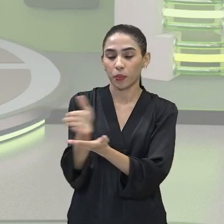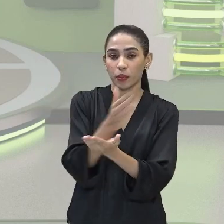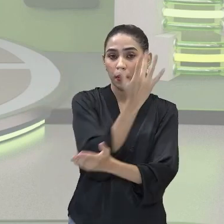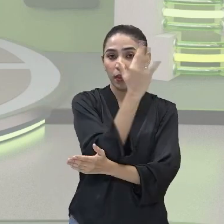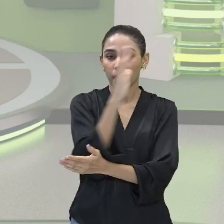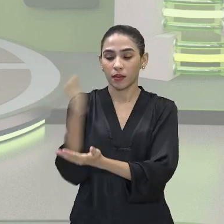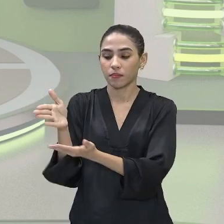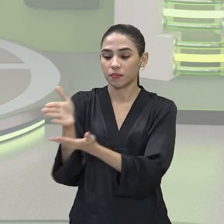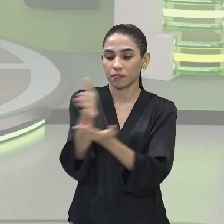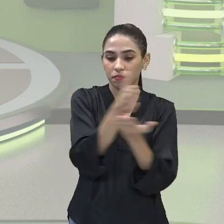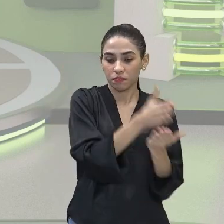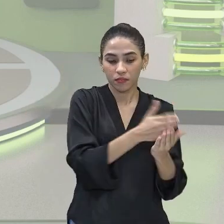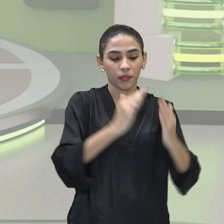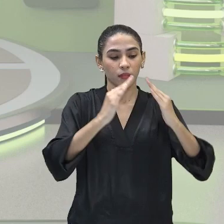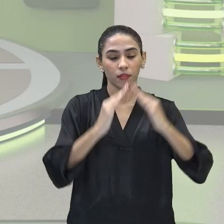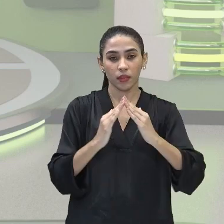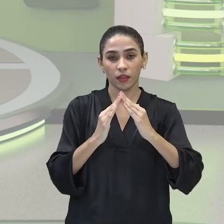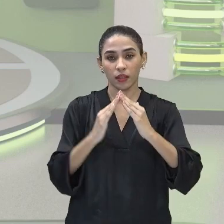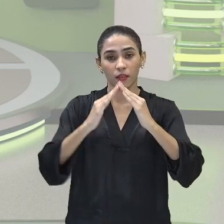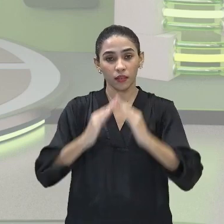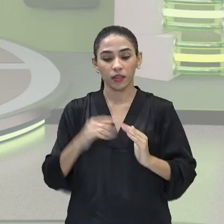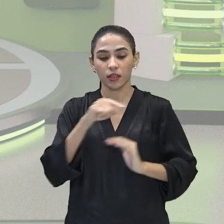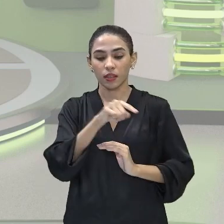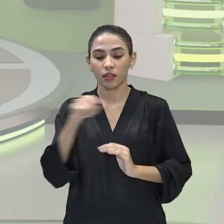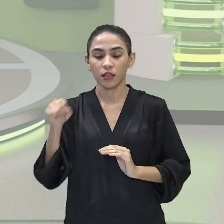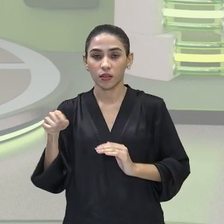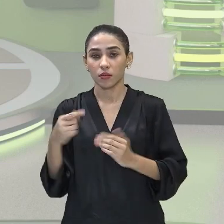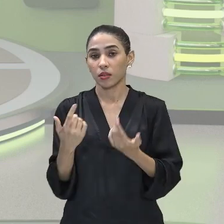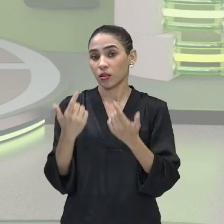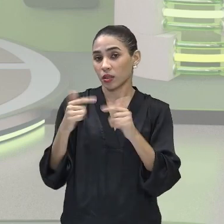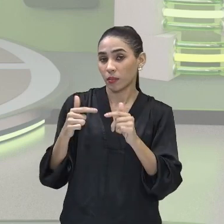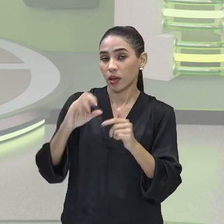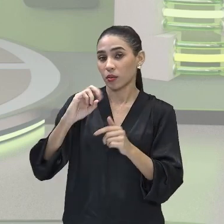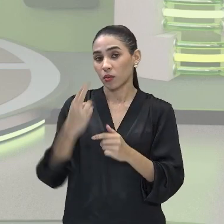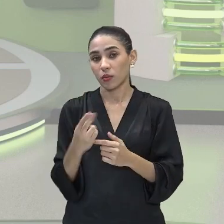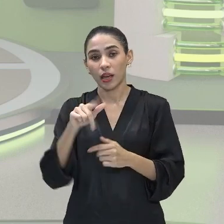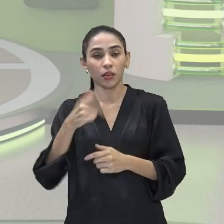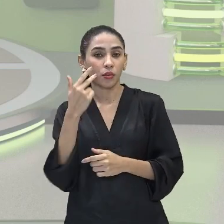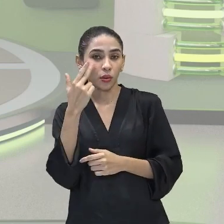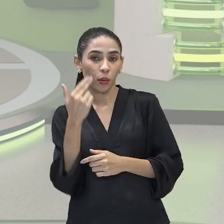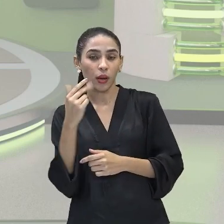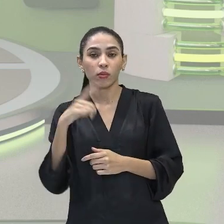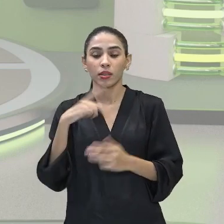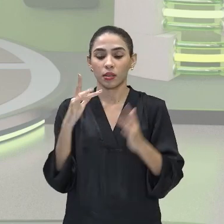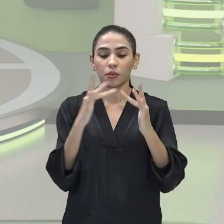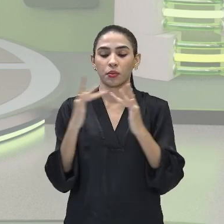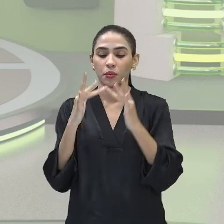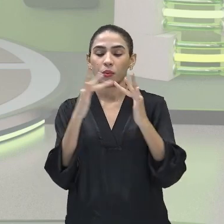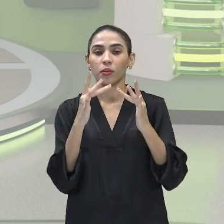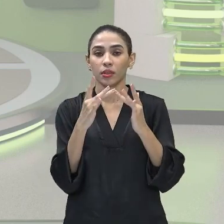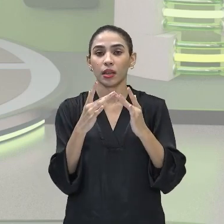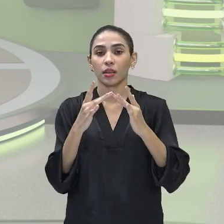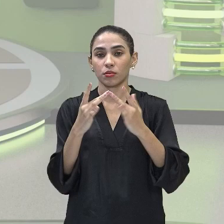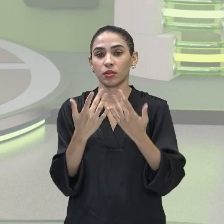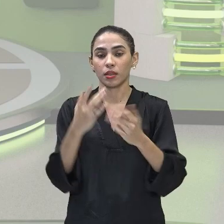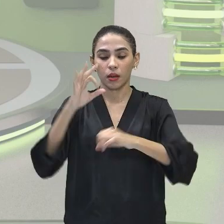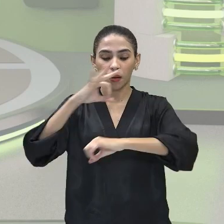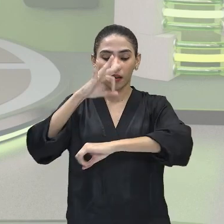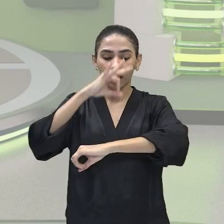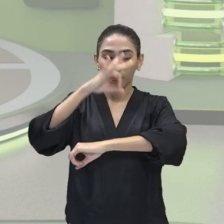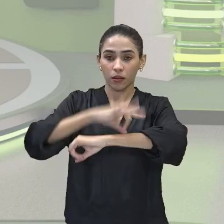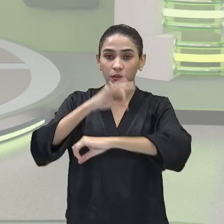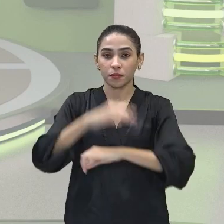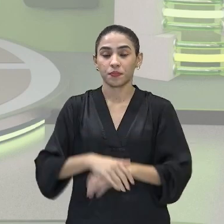se instalaram ali, fizeram moradias, né, o local de trabalho, é muito comum que as pessoas tenham contato com esse mosquito. E